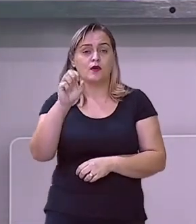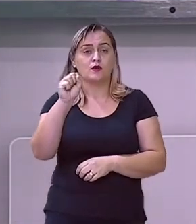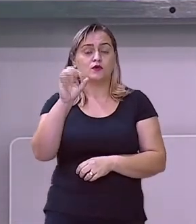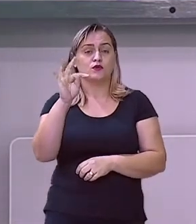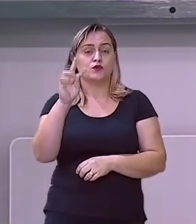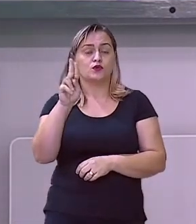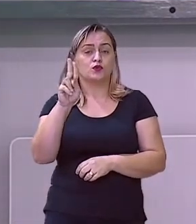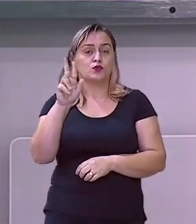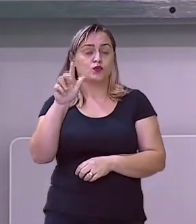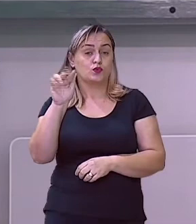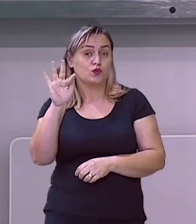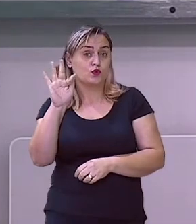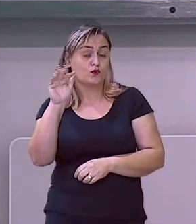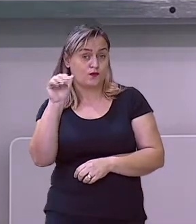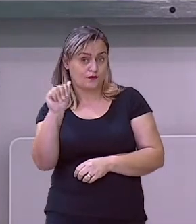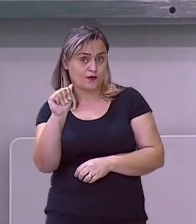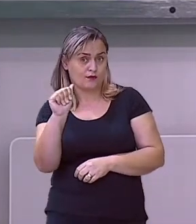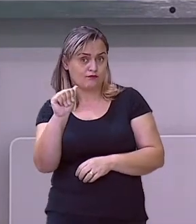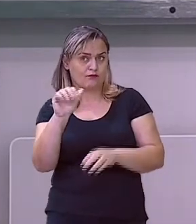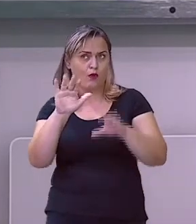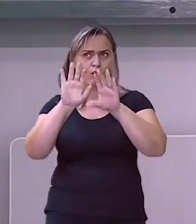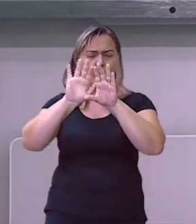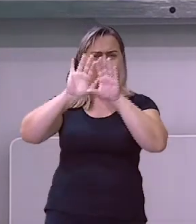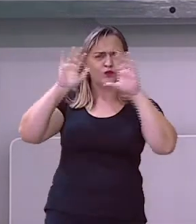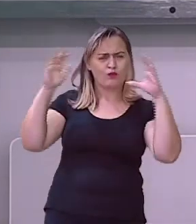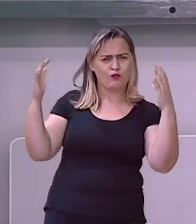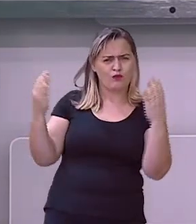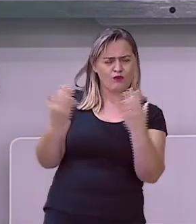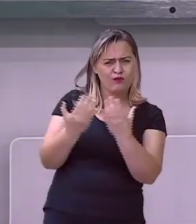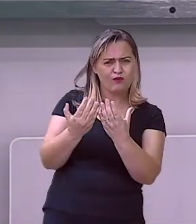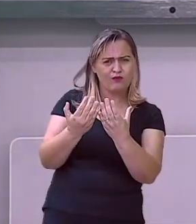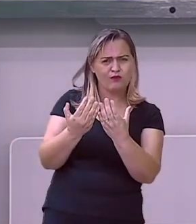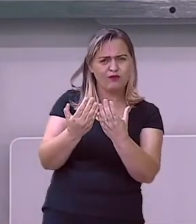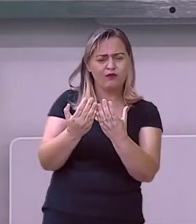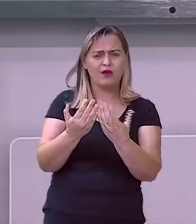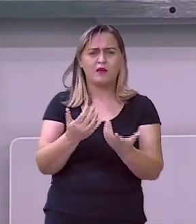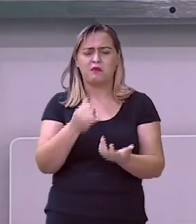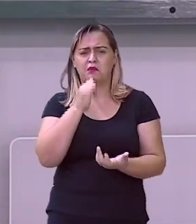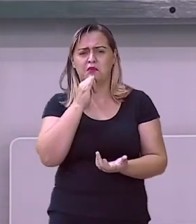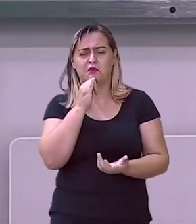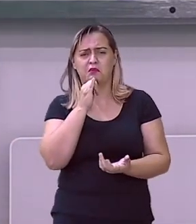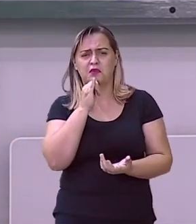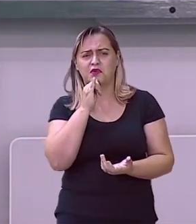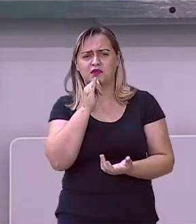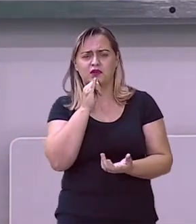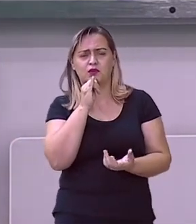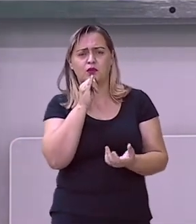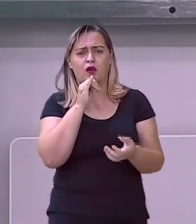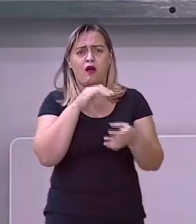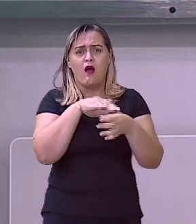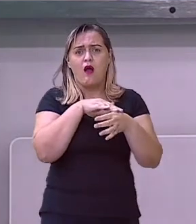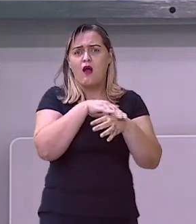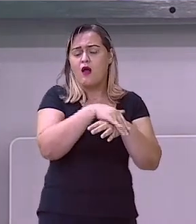congelantes e nós estaríamos mortos. Quente de dia e mortos à noite.